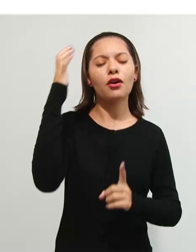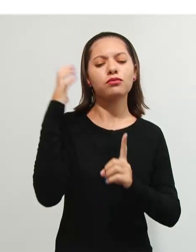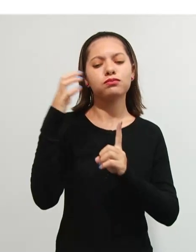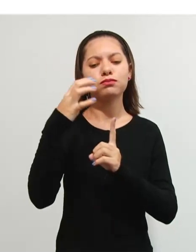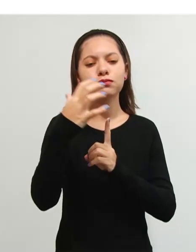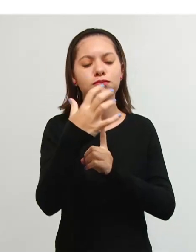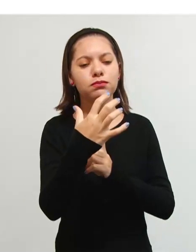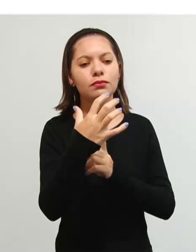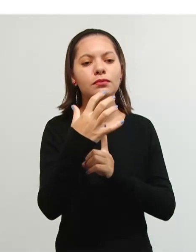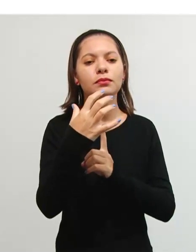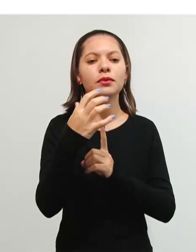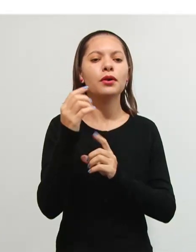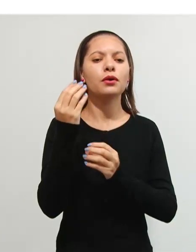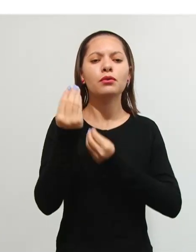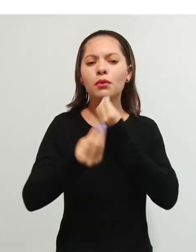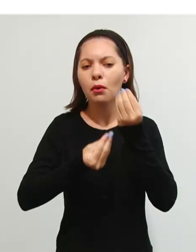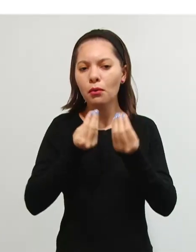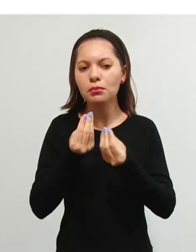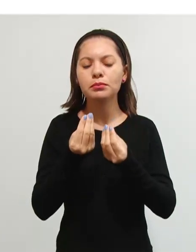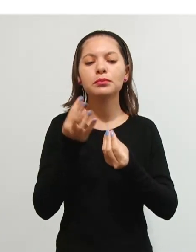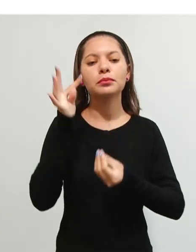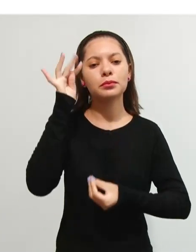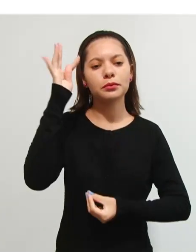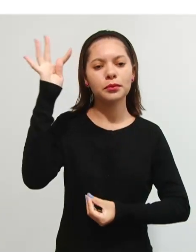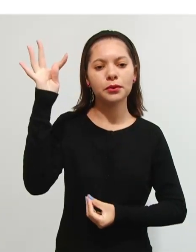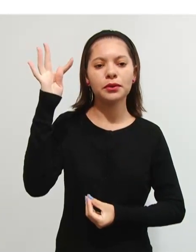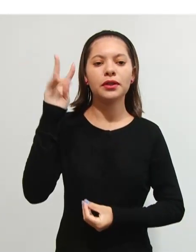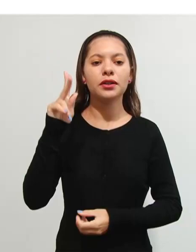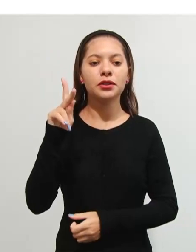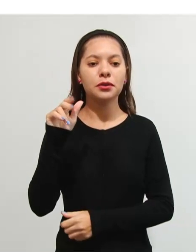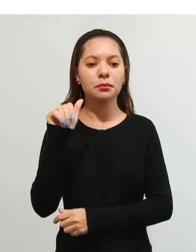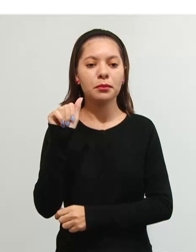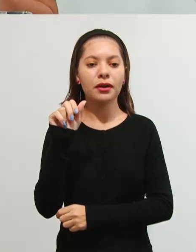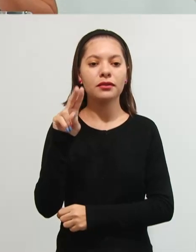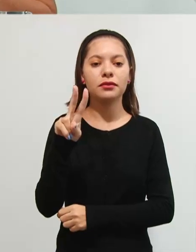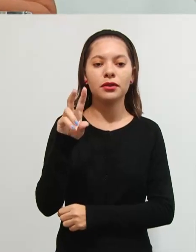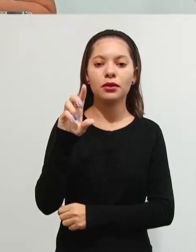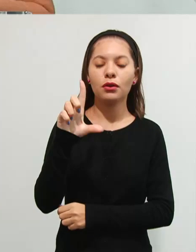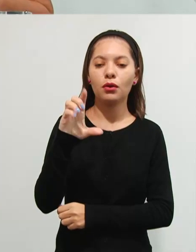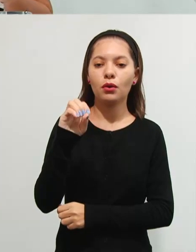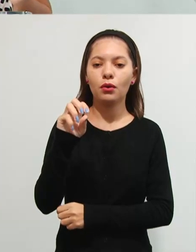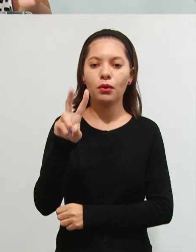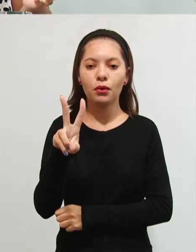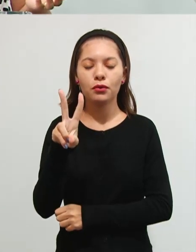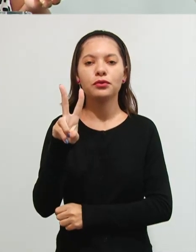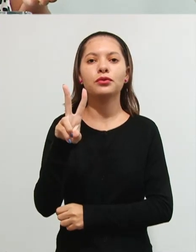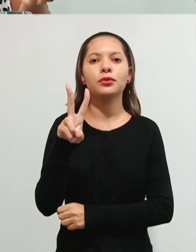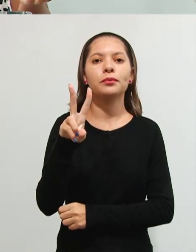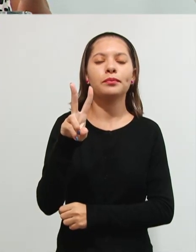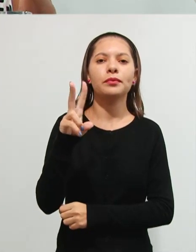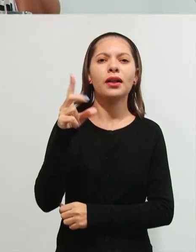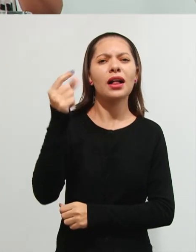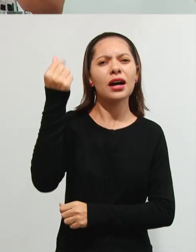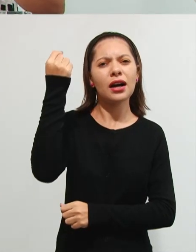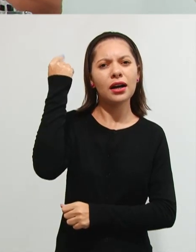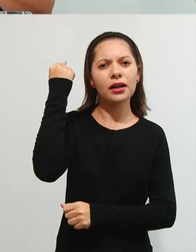influenciado pelas teorias de Pavlov e Watson. Naquela época, até então, nós tínhamos